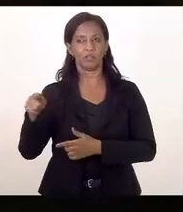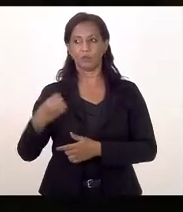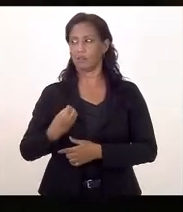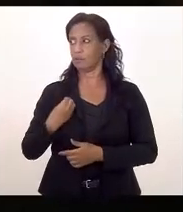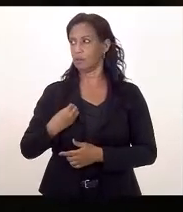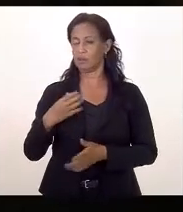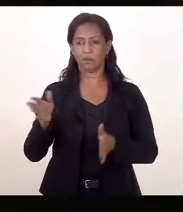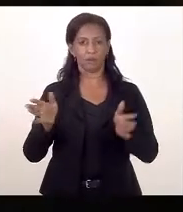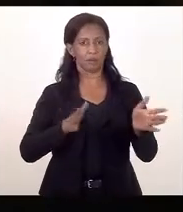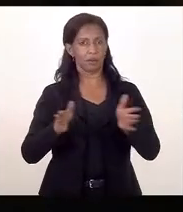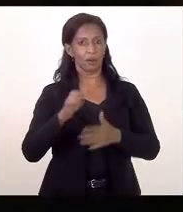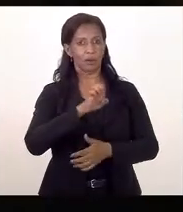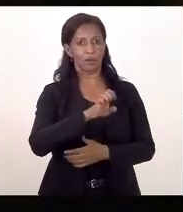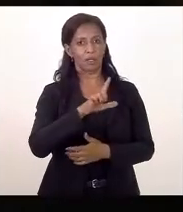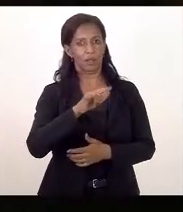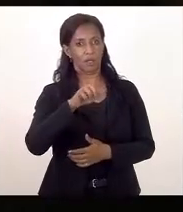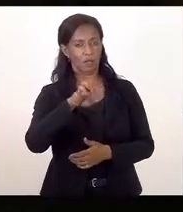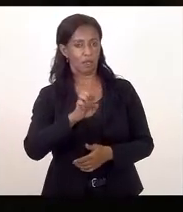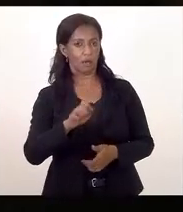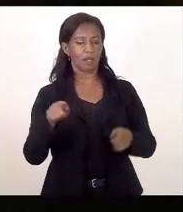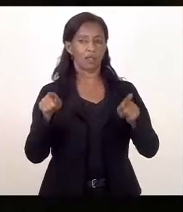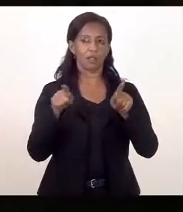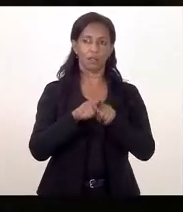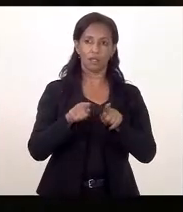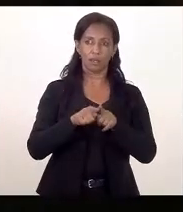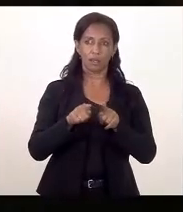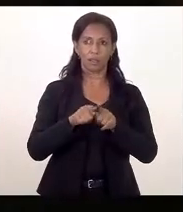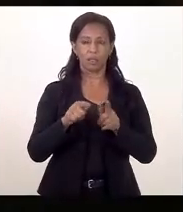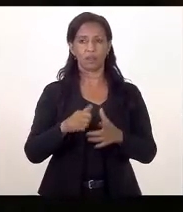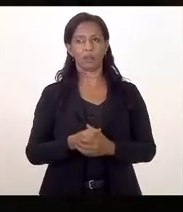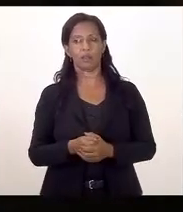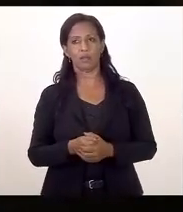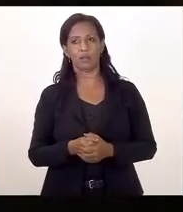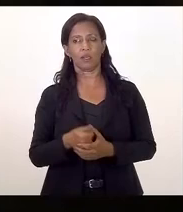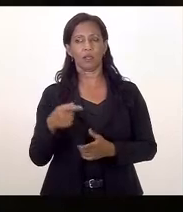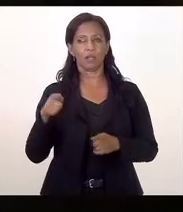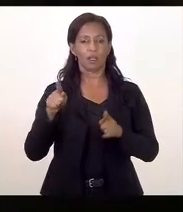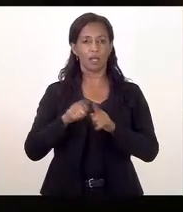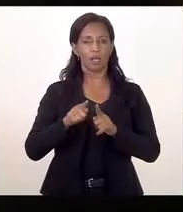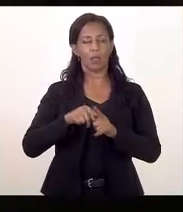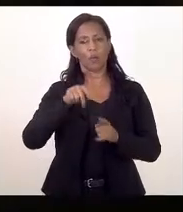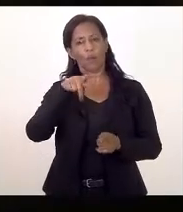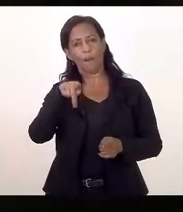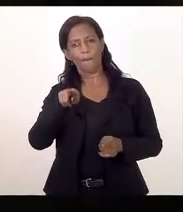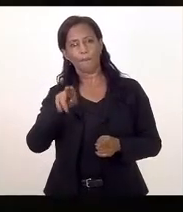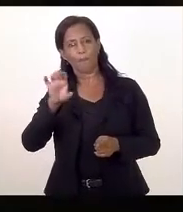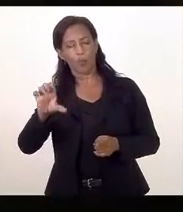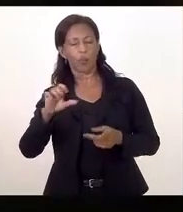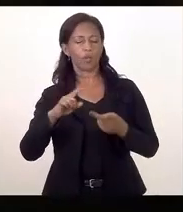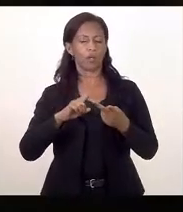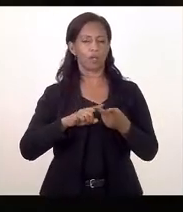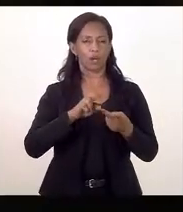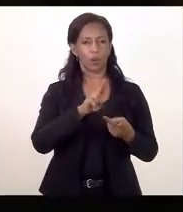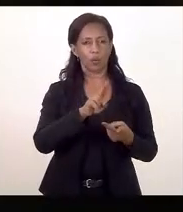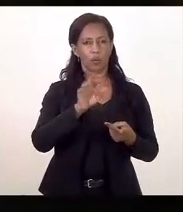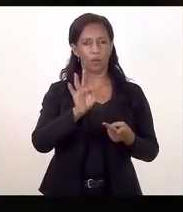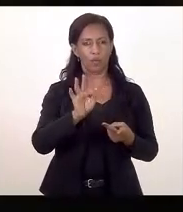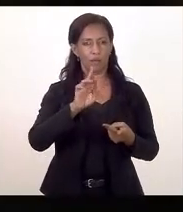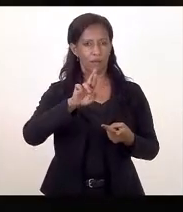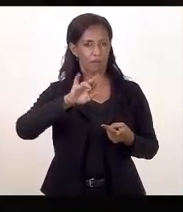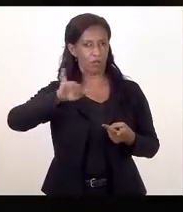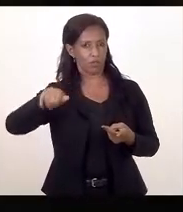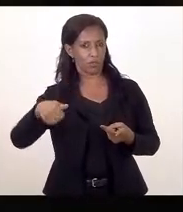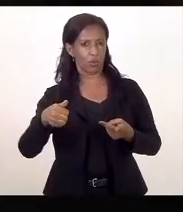com a Eliana e também com a Fiocruz, a UFRJ, a PUC, todas as universidades, inclusive,